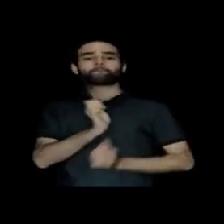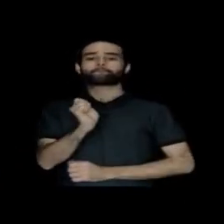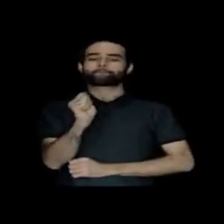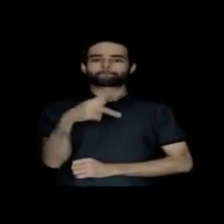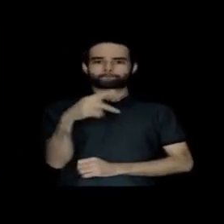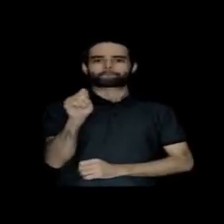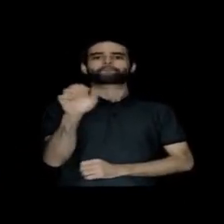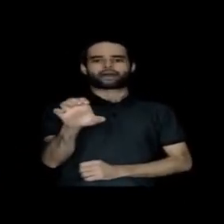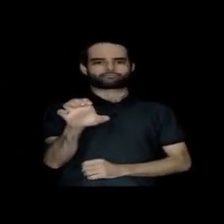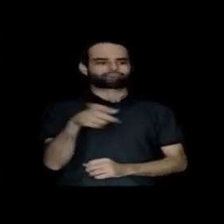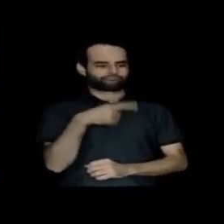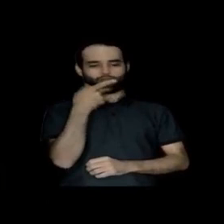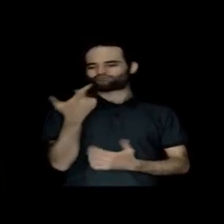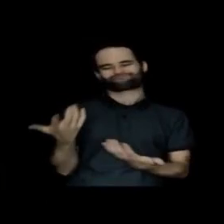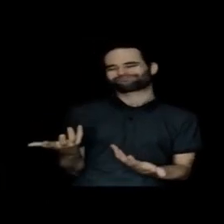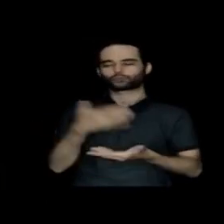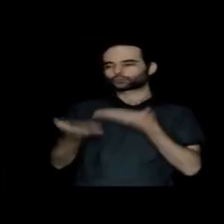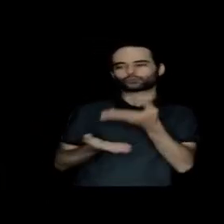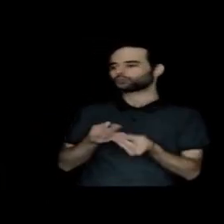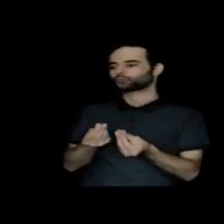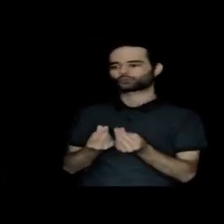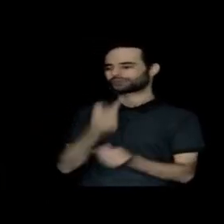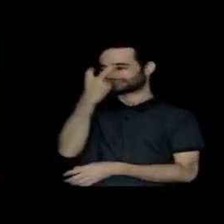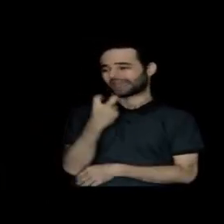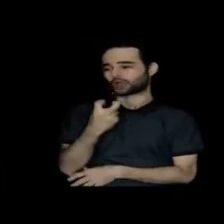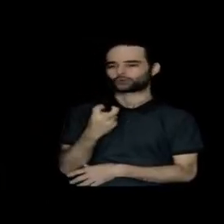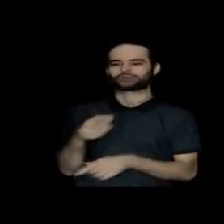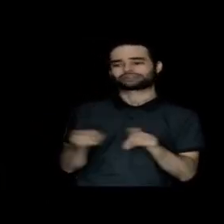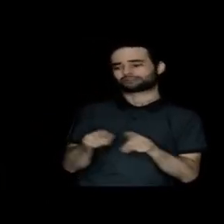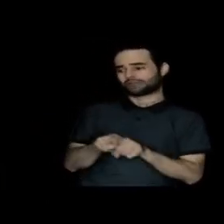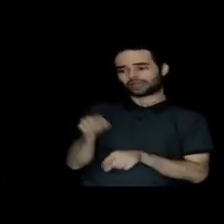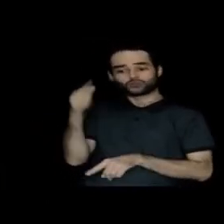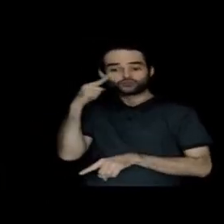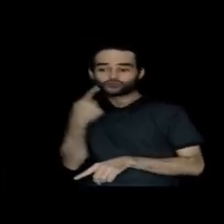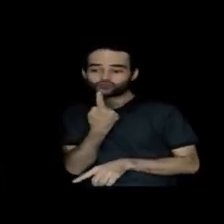na APAE, a APAE disse que não tinha espaço para cegos, que